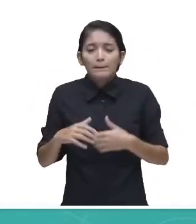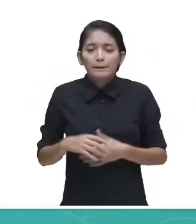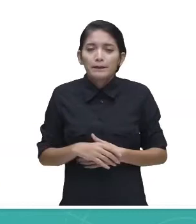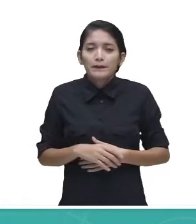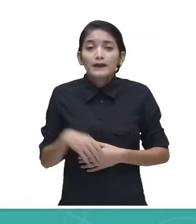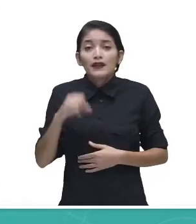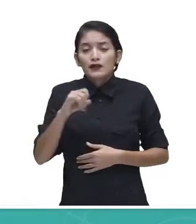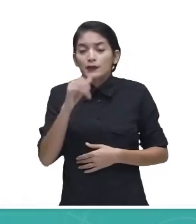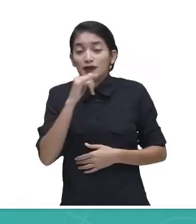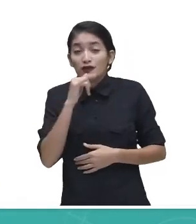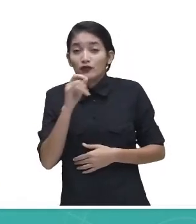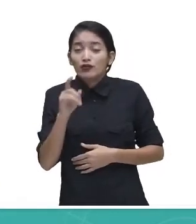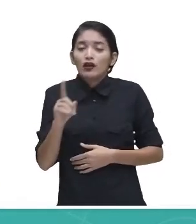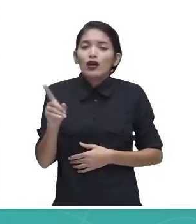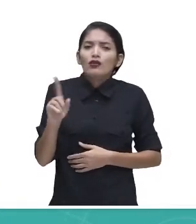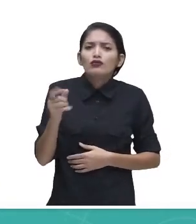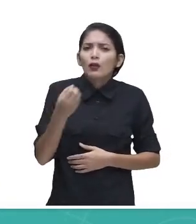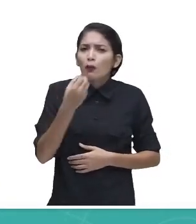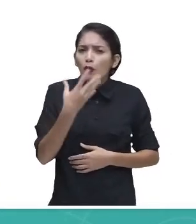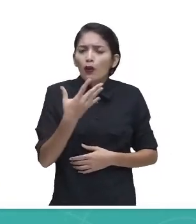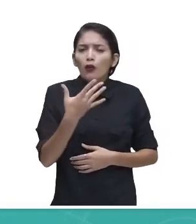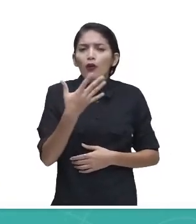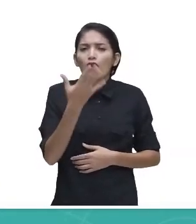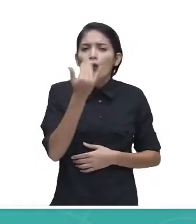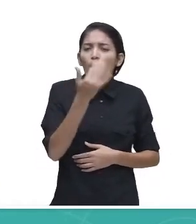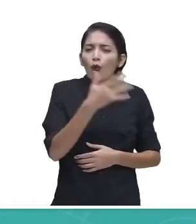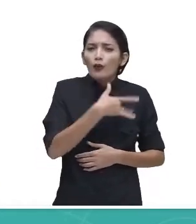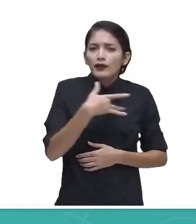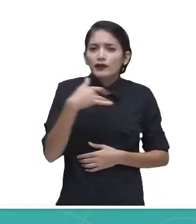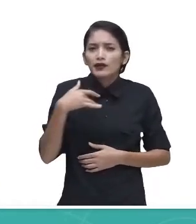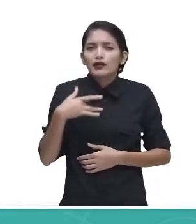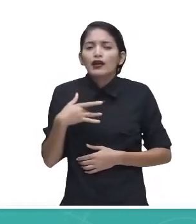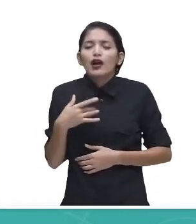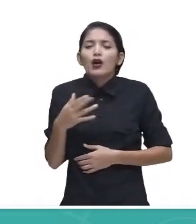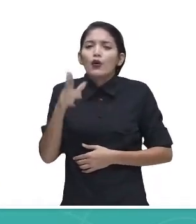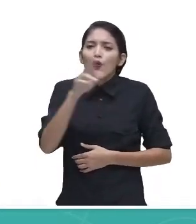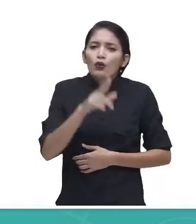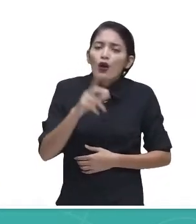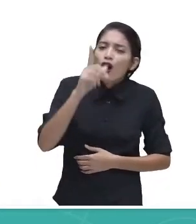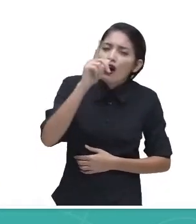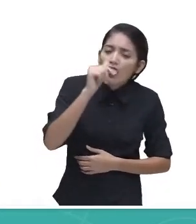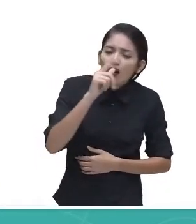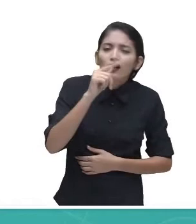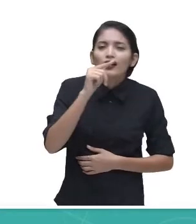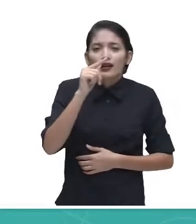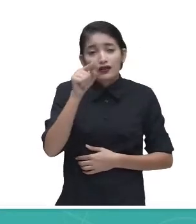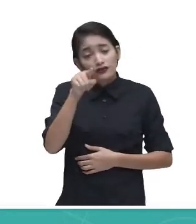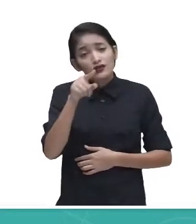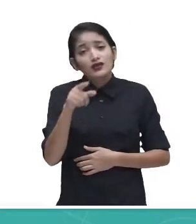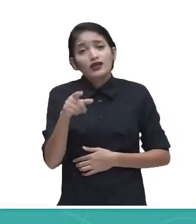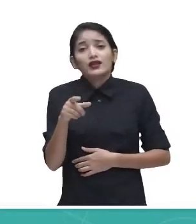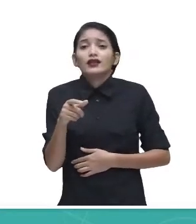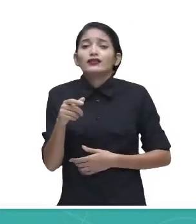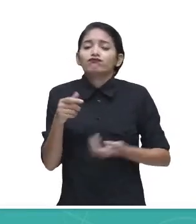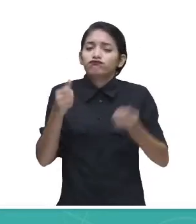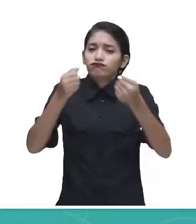você não tem uma boa alimentação, um consumo de água como deve ser, você prejudica aí o seu